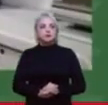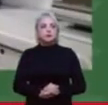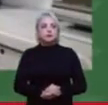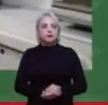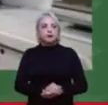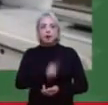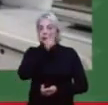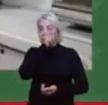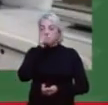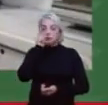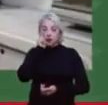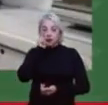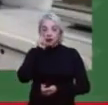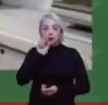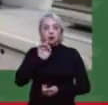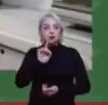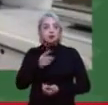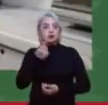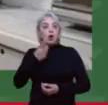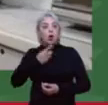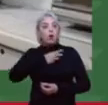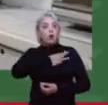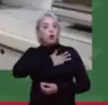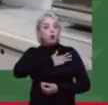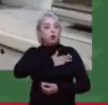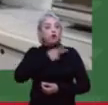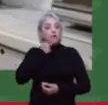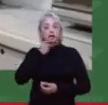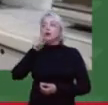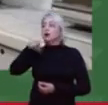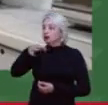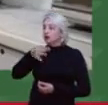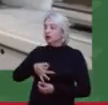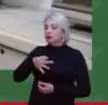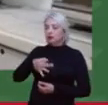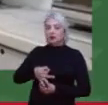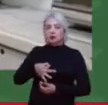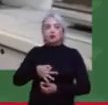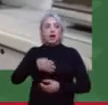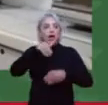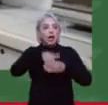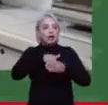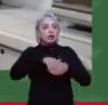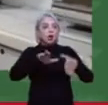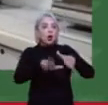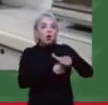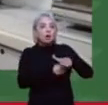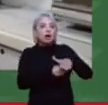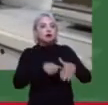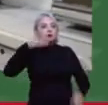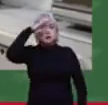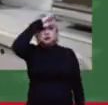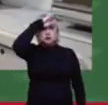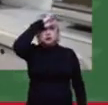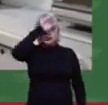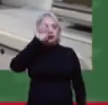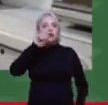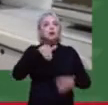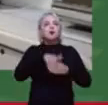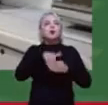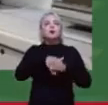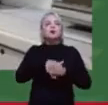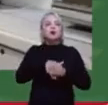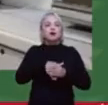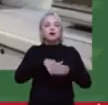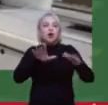Bom, Gás, primeiro só comentar aí o que o Lula falou, ele tem razão, né? A eleição roubada foi a de Bolsonaro, não por conta da urna